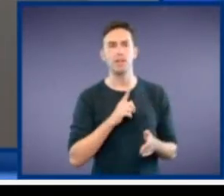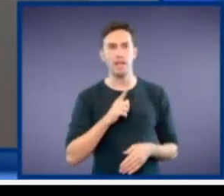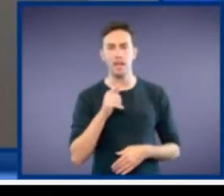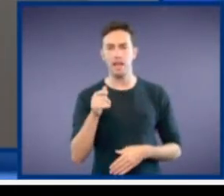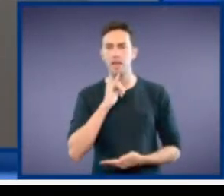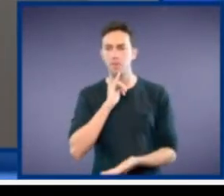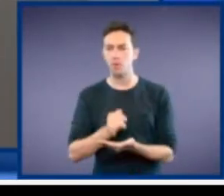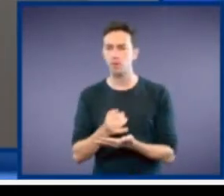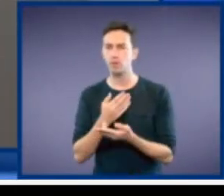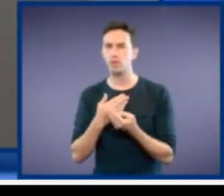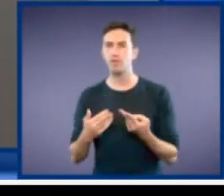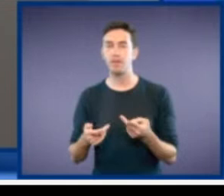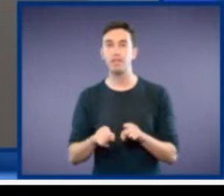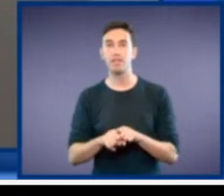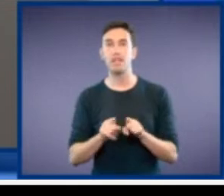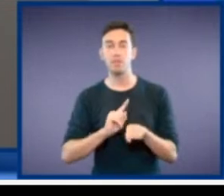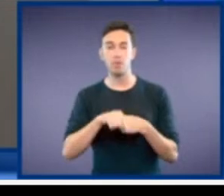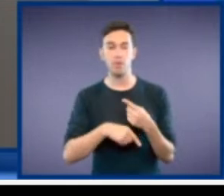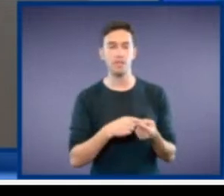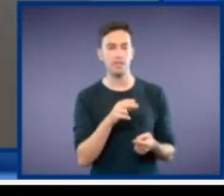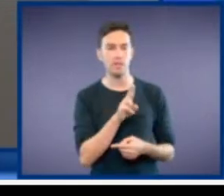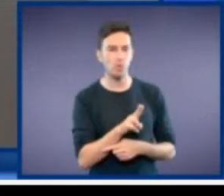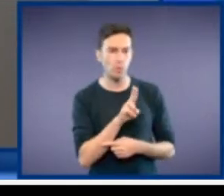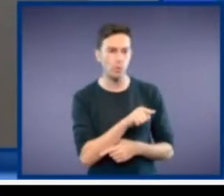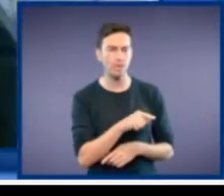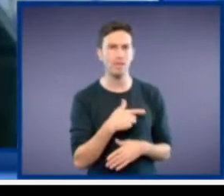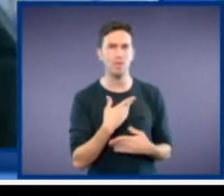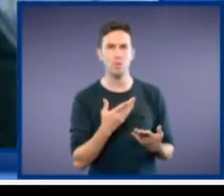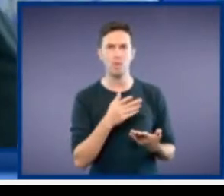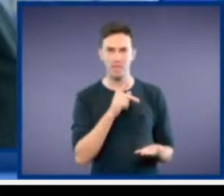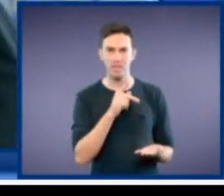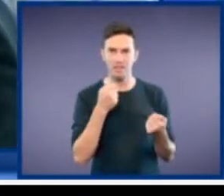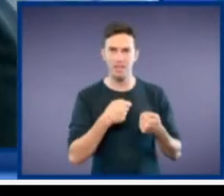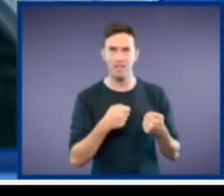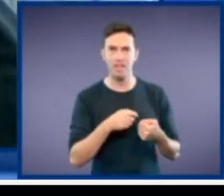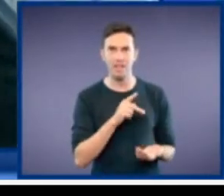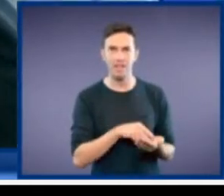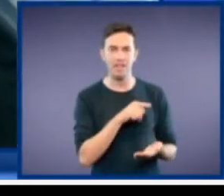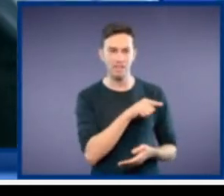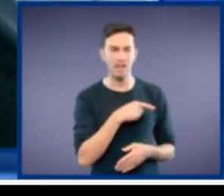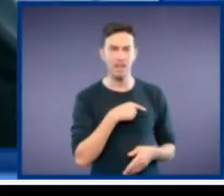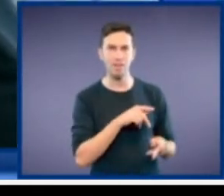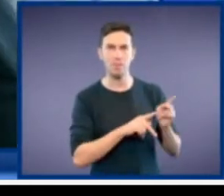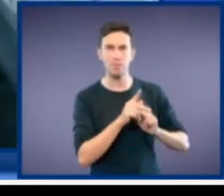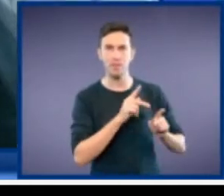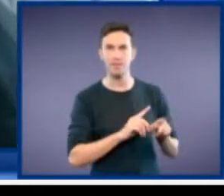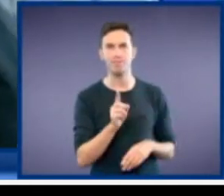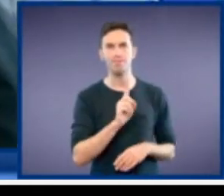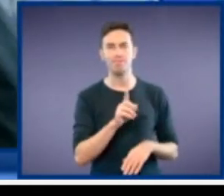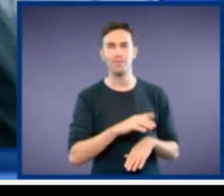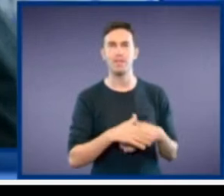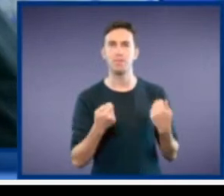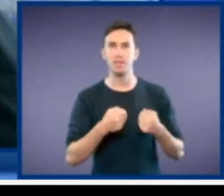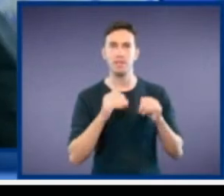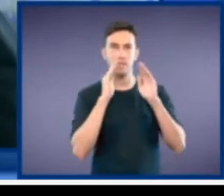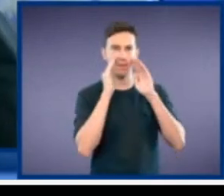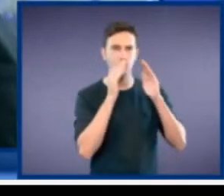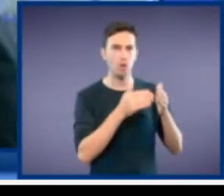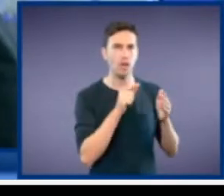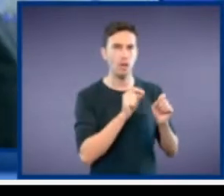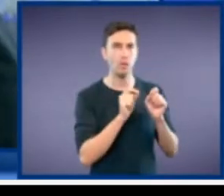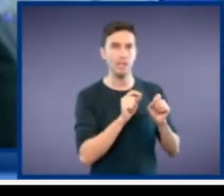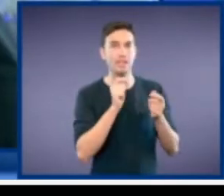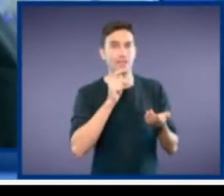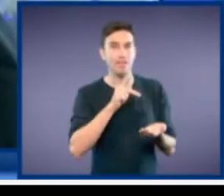demais e acaba gastando não necessariamente com aquilo que o povo realmente precisa. Precisa focar o gasto naquilo que a população precisa, no que de